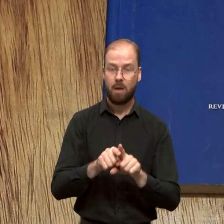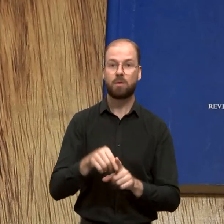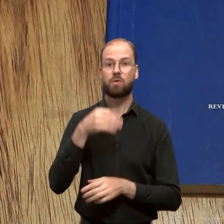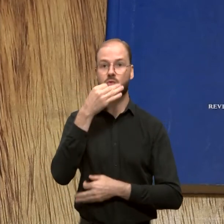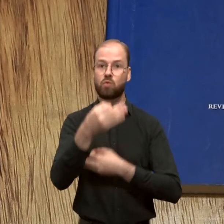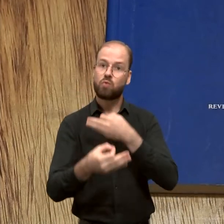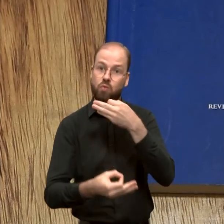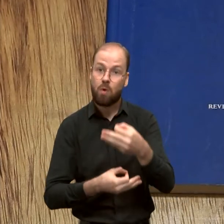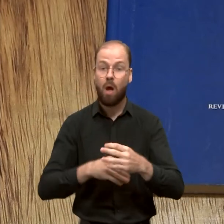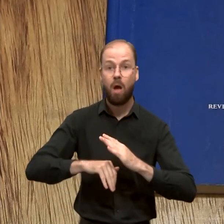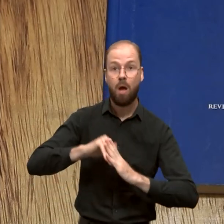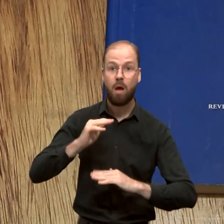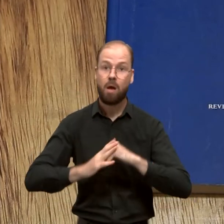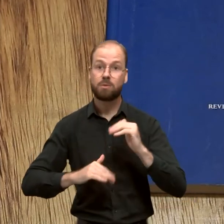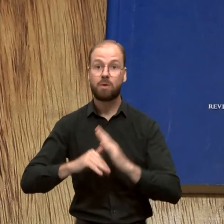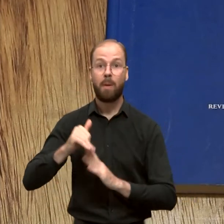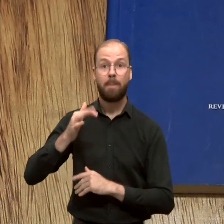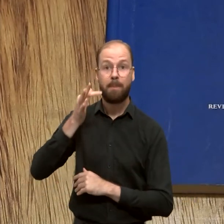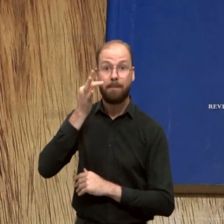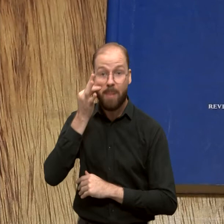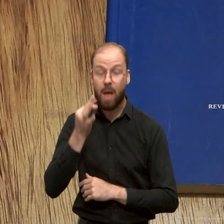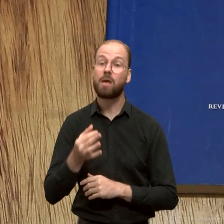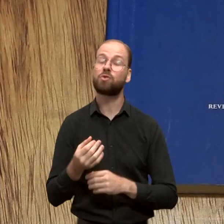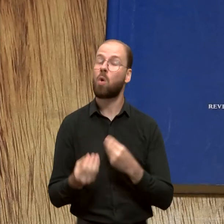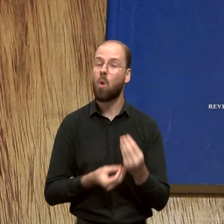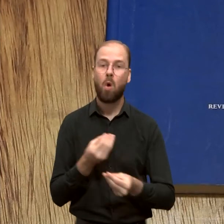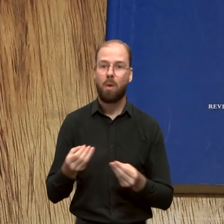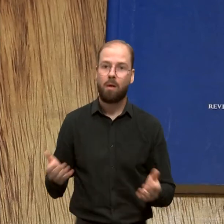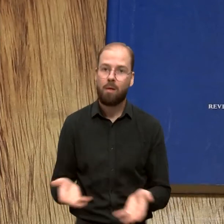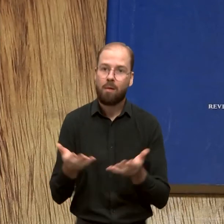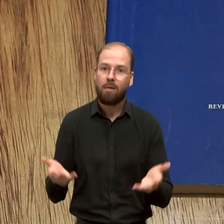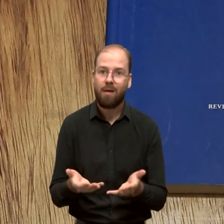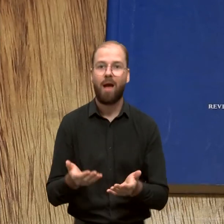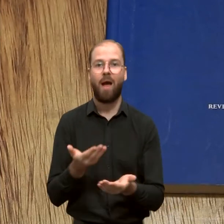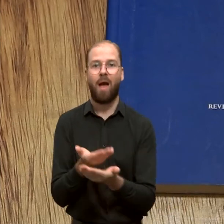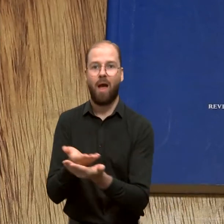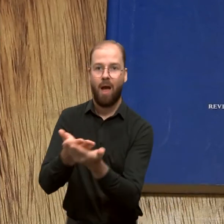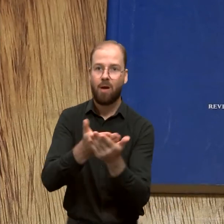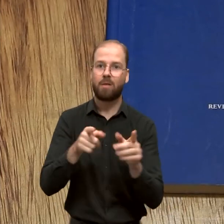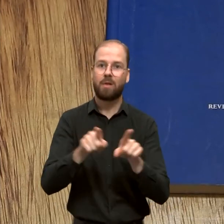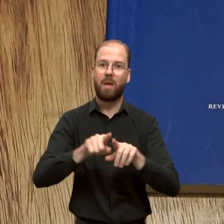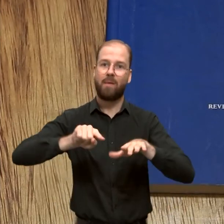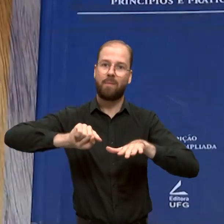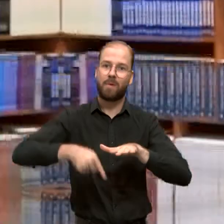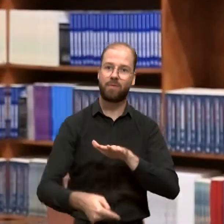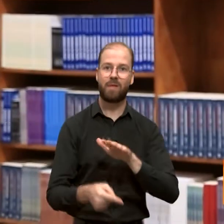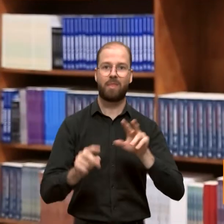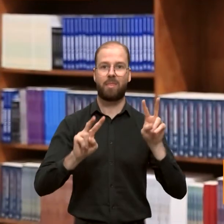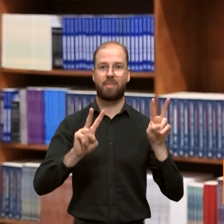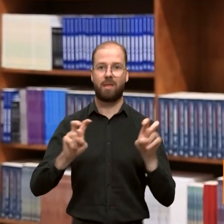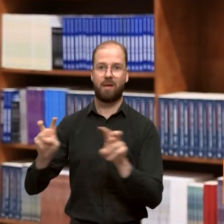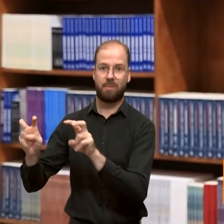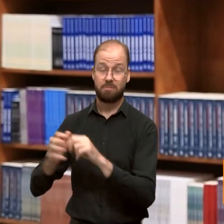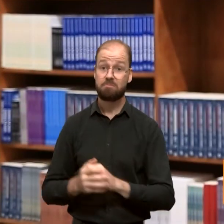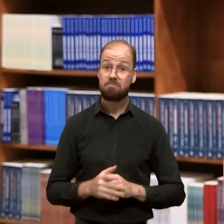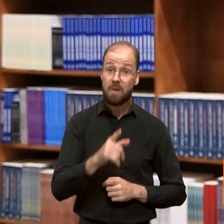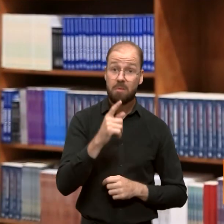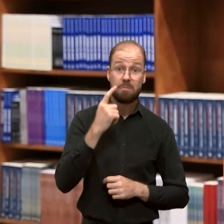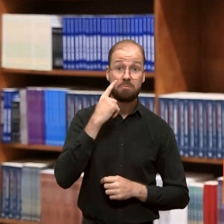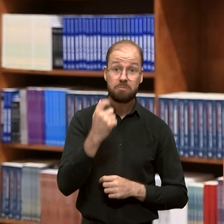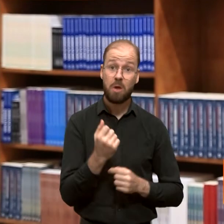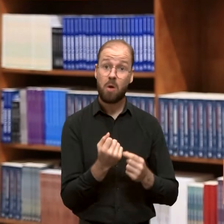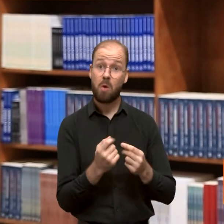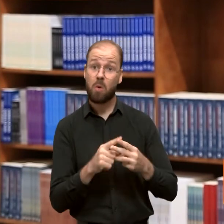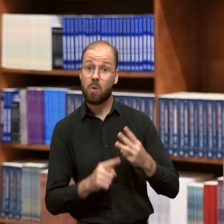práticas que auxiliam na condução de aulas e aprofundamento de temas. Se interessou por algum dos